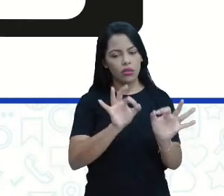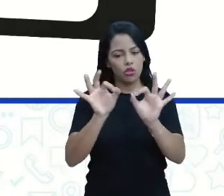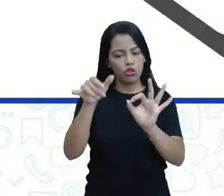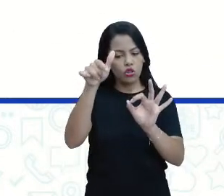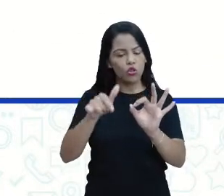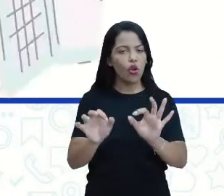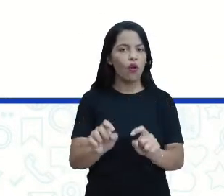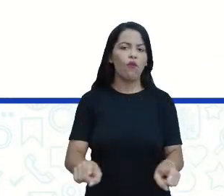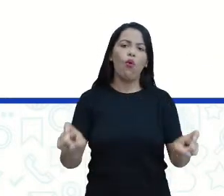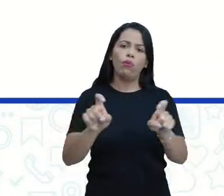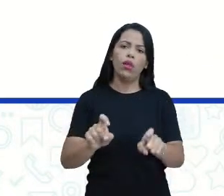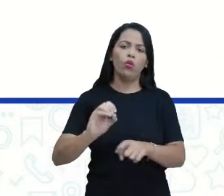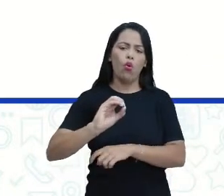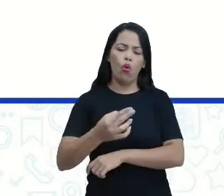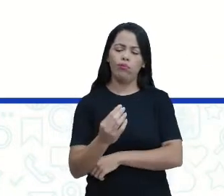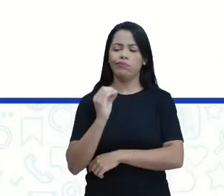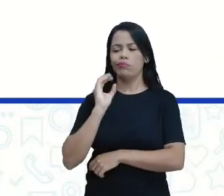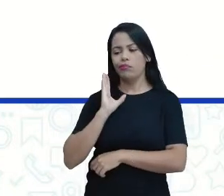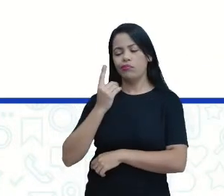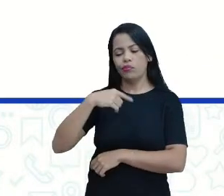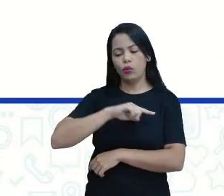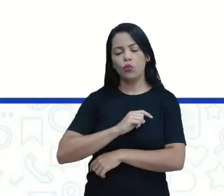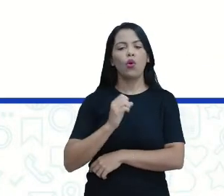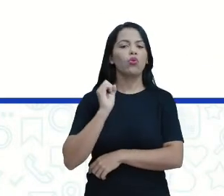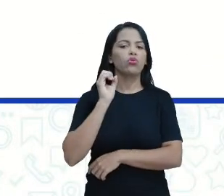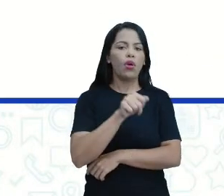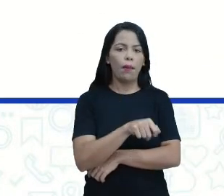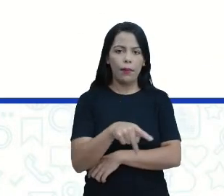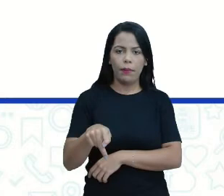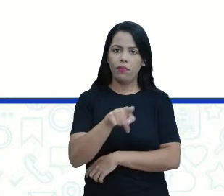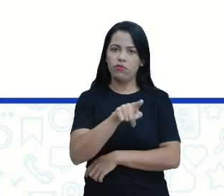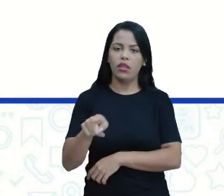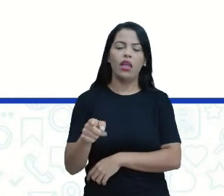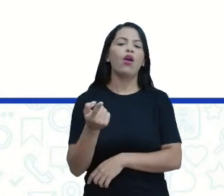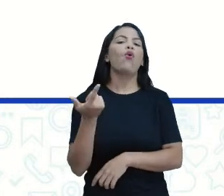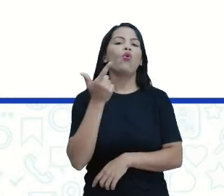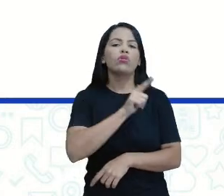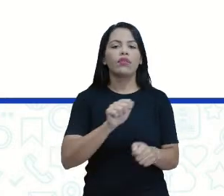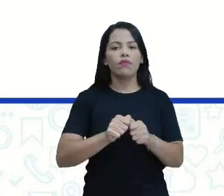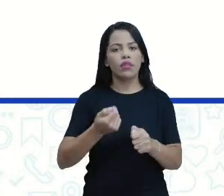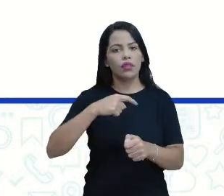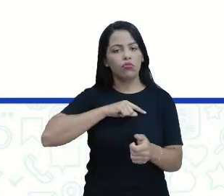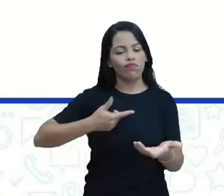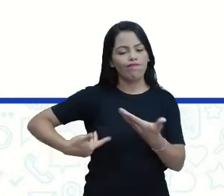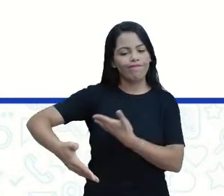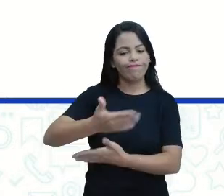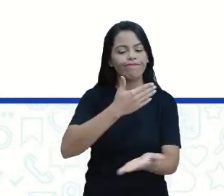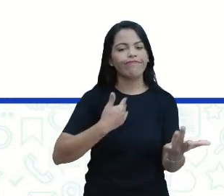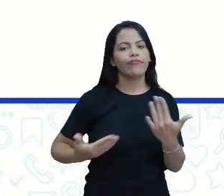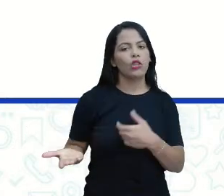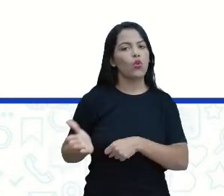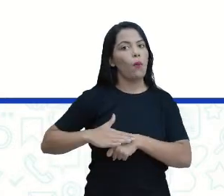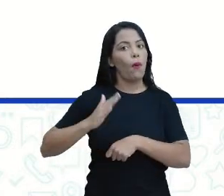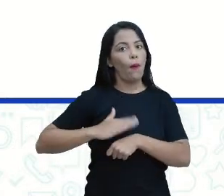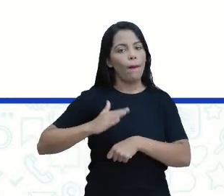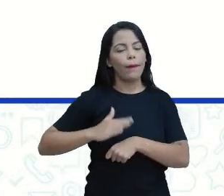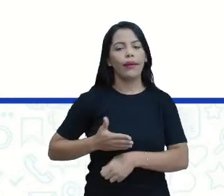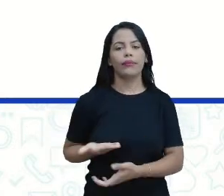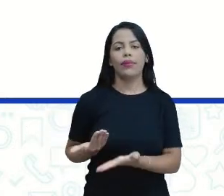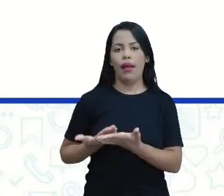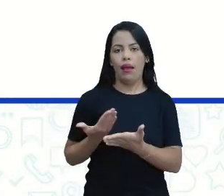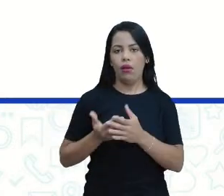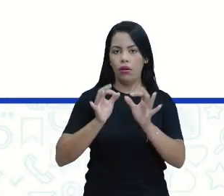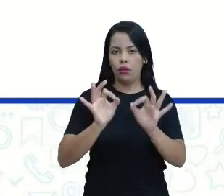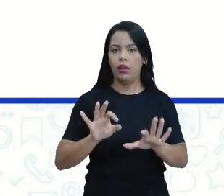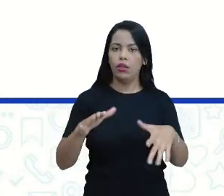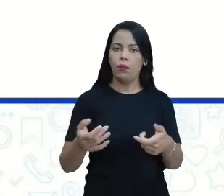No nosso aplicativo, você consegue fazer a interação junto com a gente no momento que a aula acontece. E para fazer essa interação,